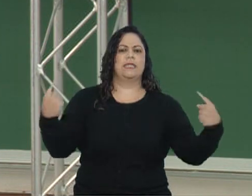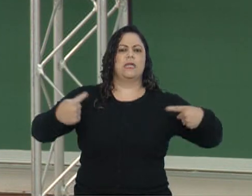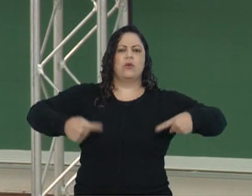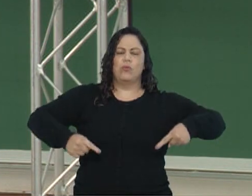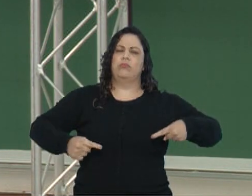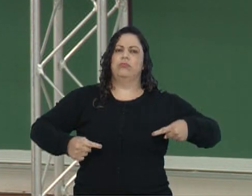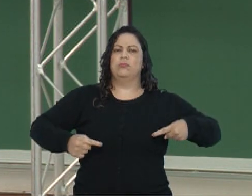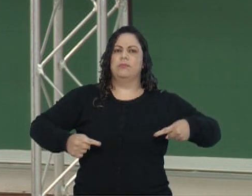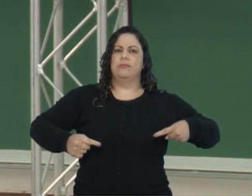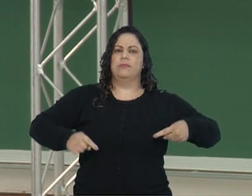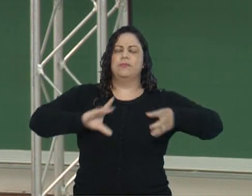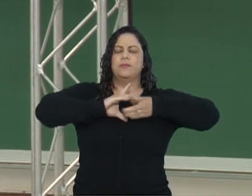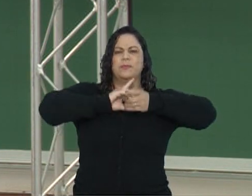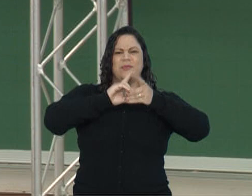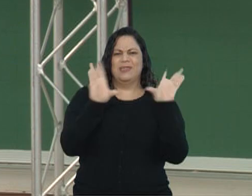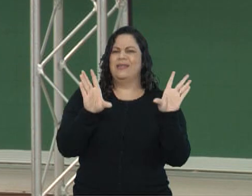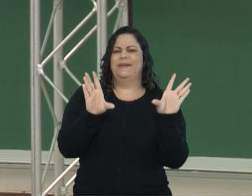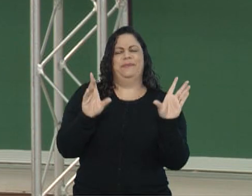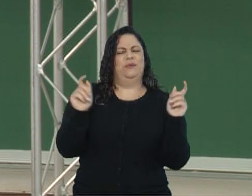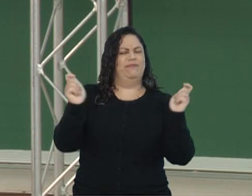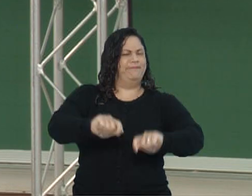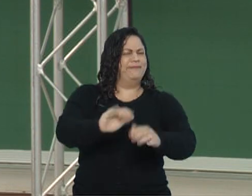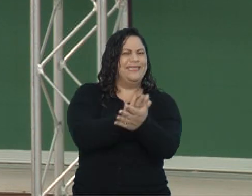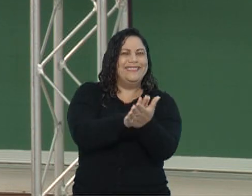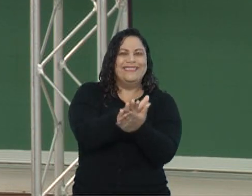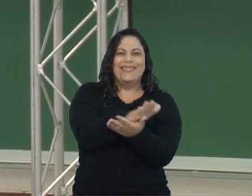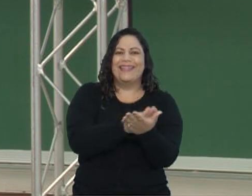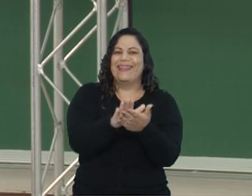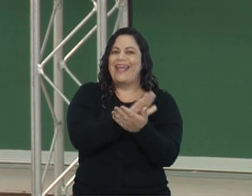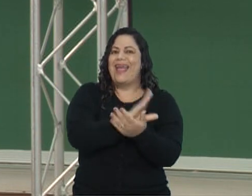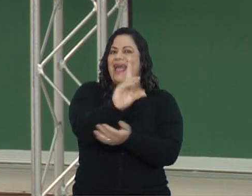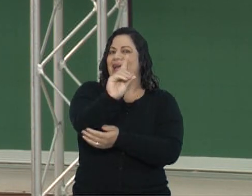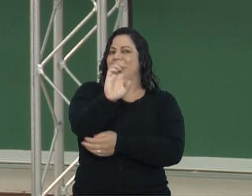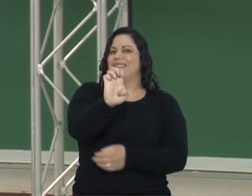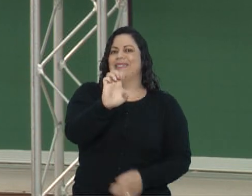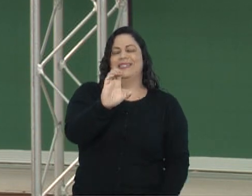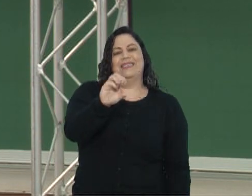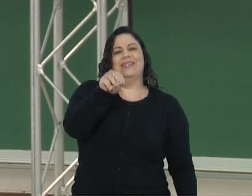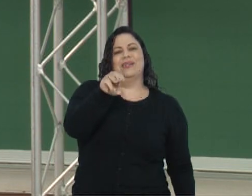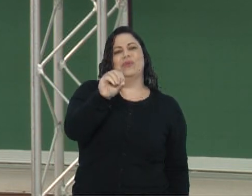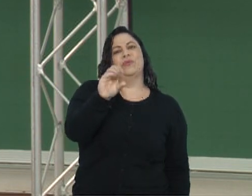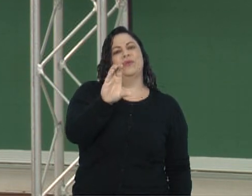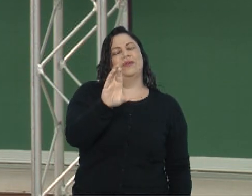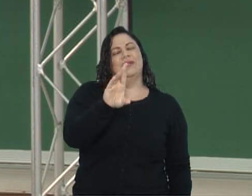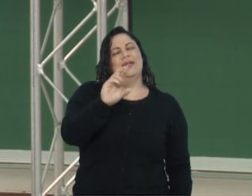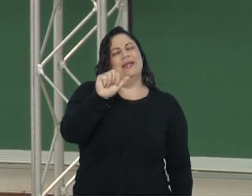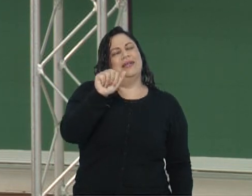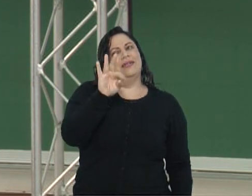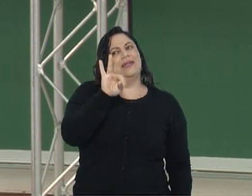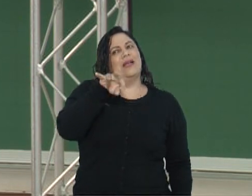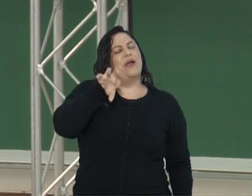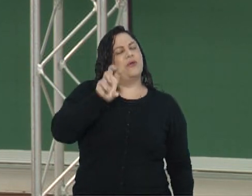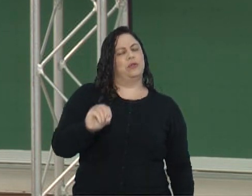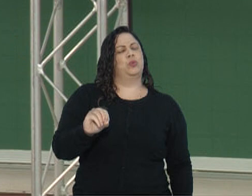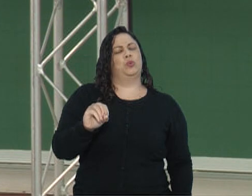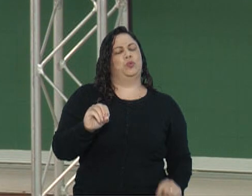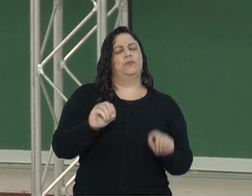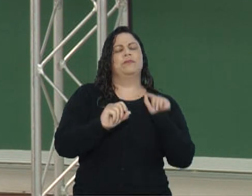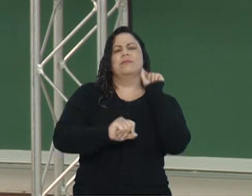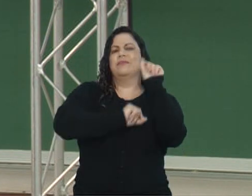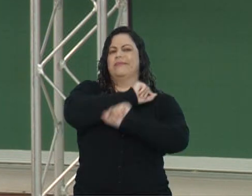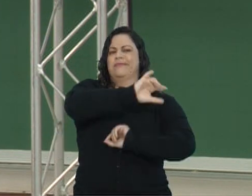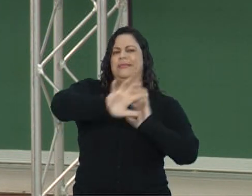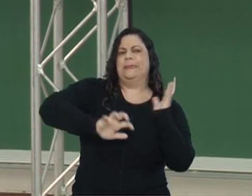típicas da democracia. Nada mais democrático do que o conflito, nada mais democrático do que as